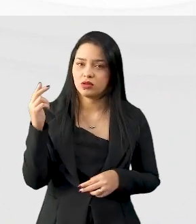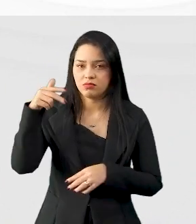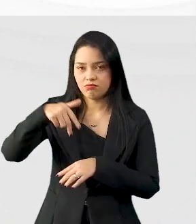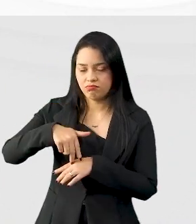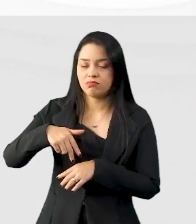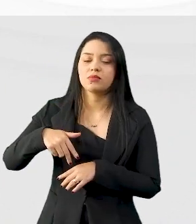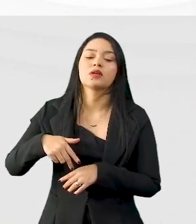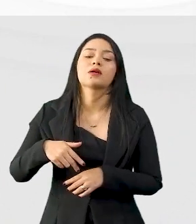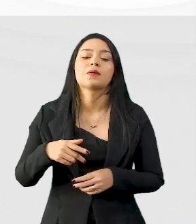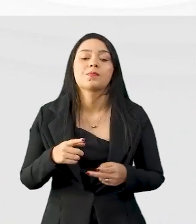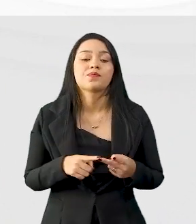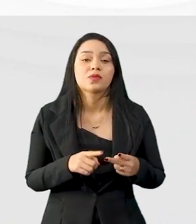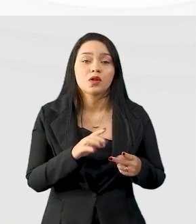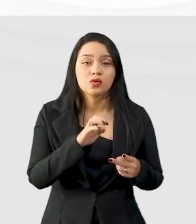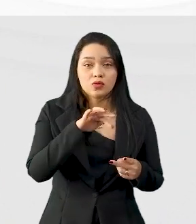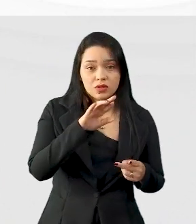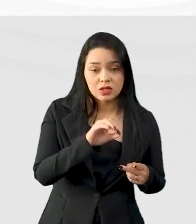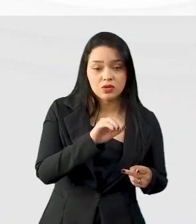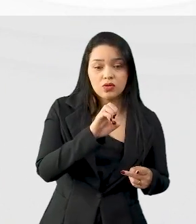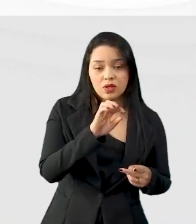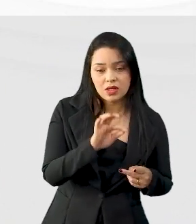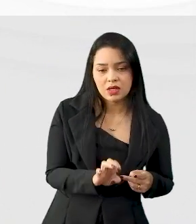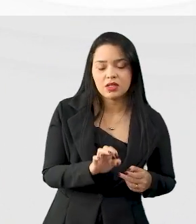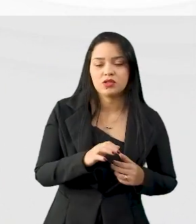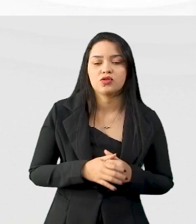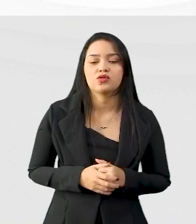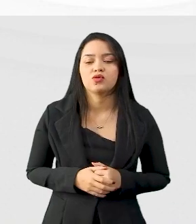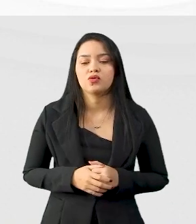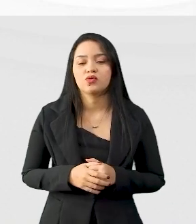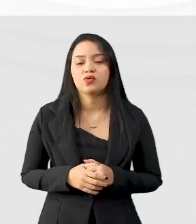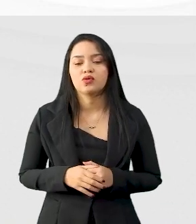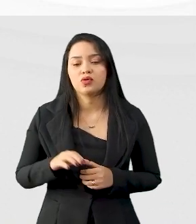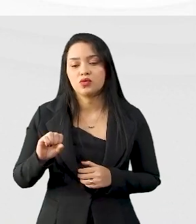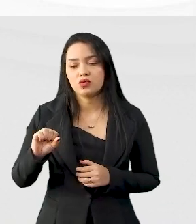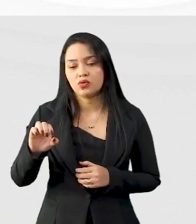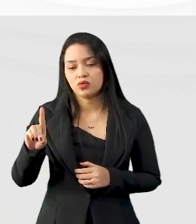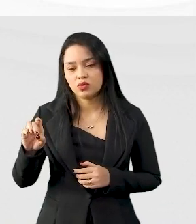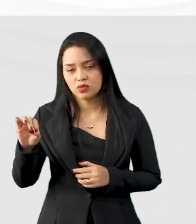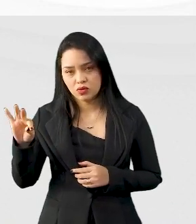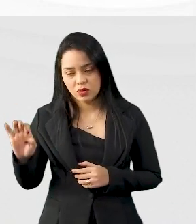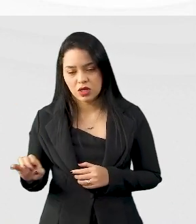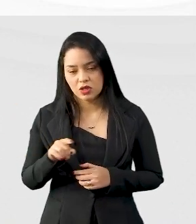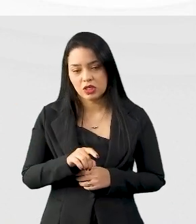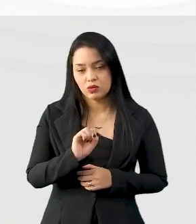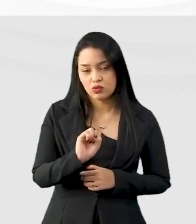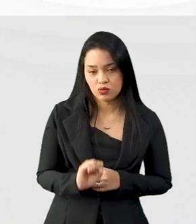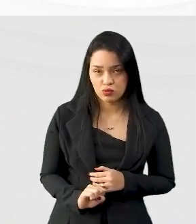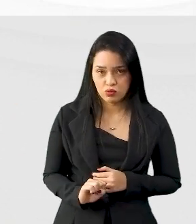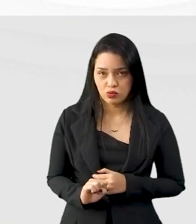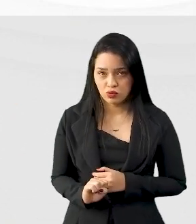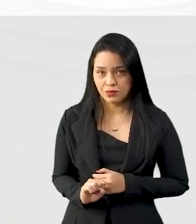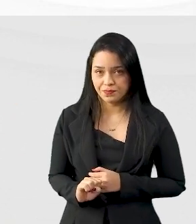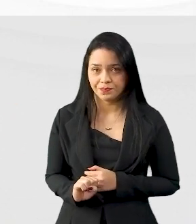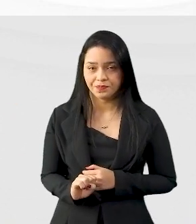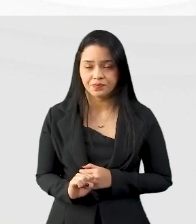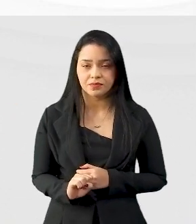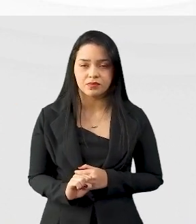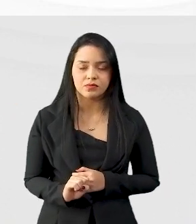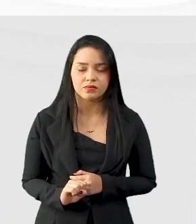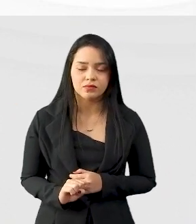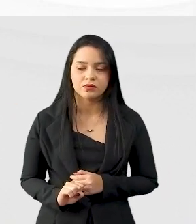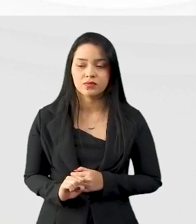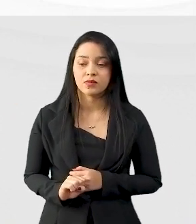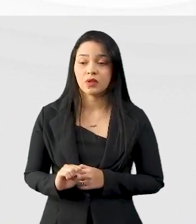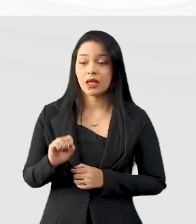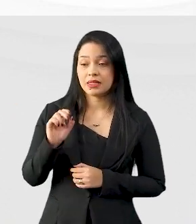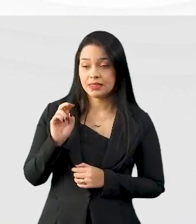inseridos, região do centro-oeste, região do sudeste e, por fim, a região do sul, tá?